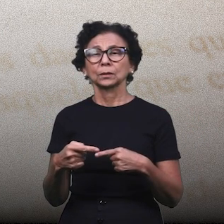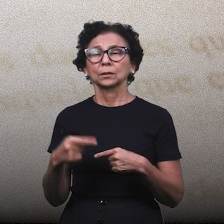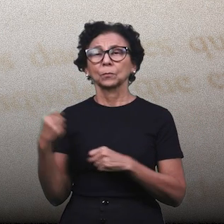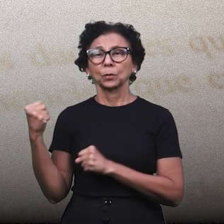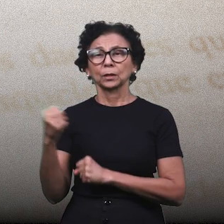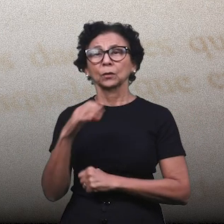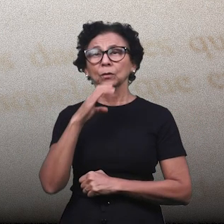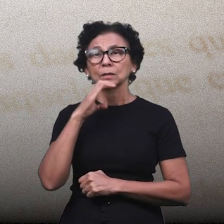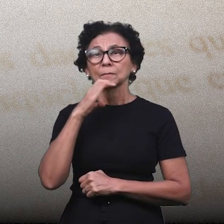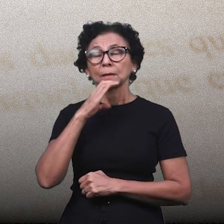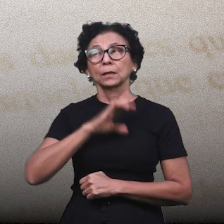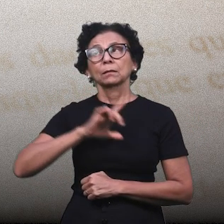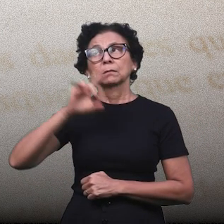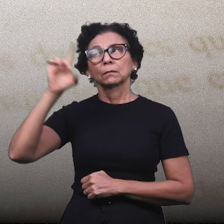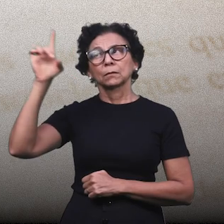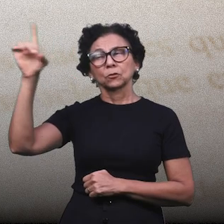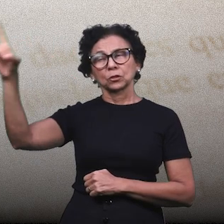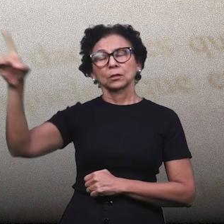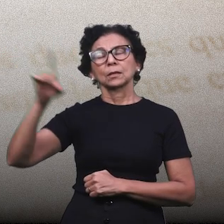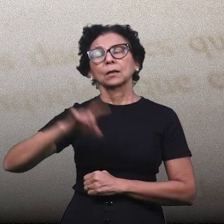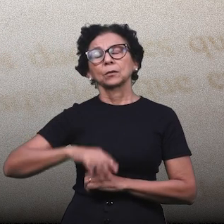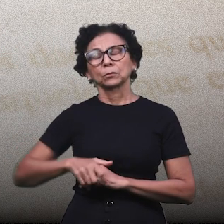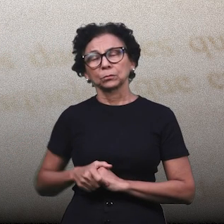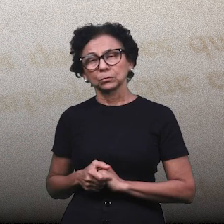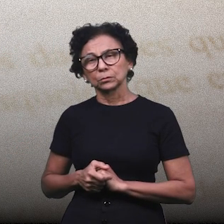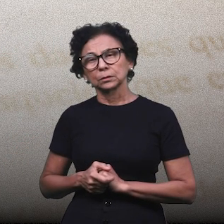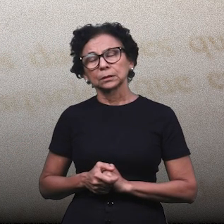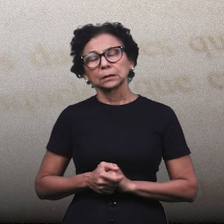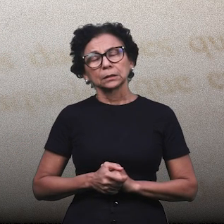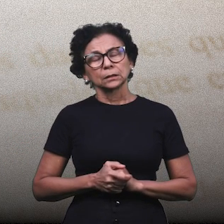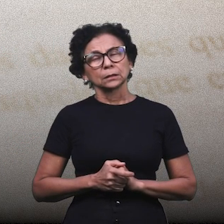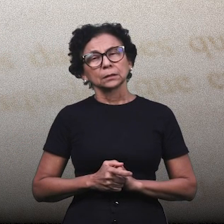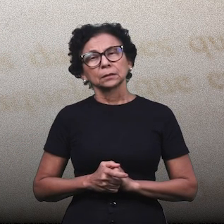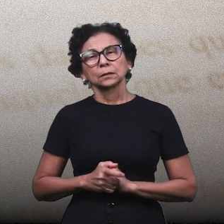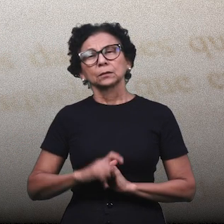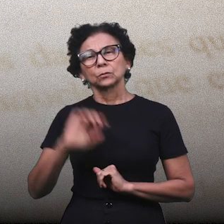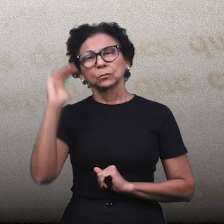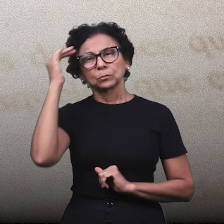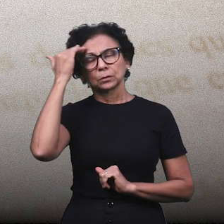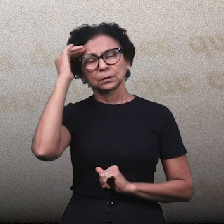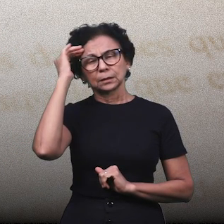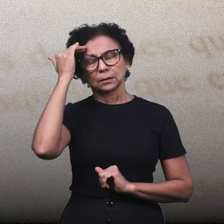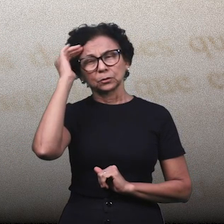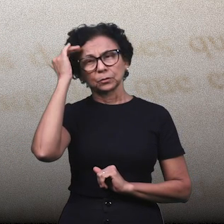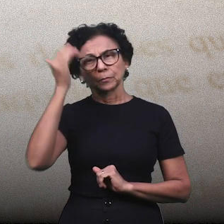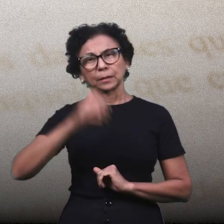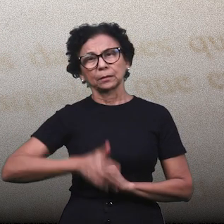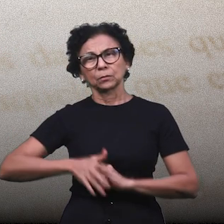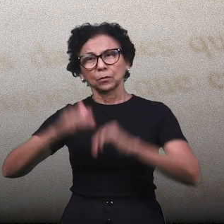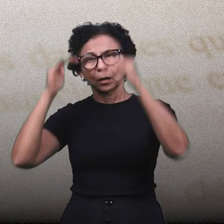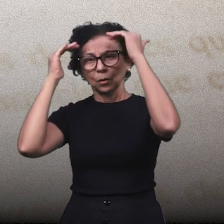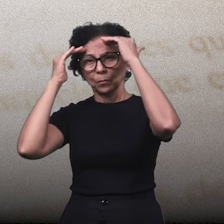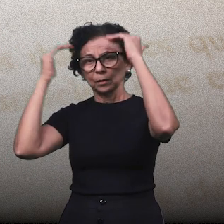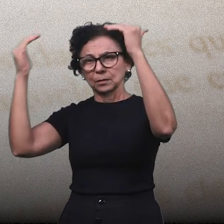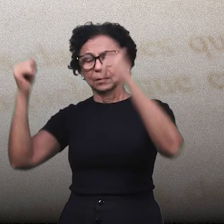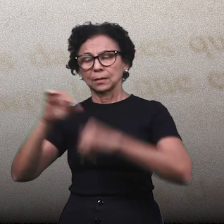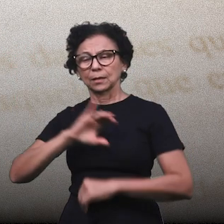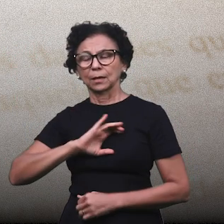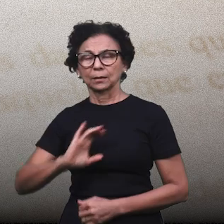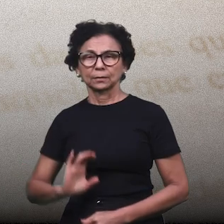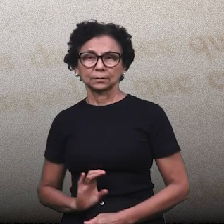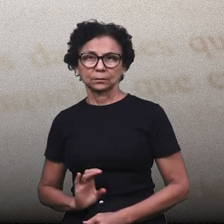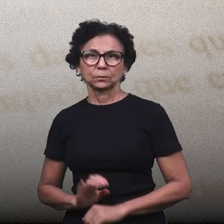Deus e levando cativo todo o entendimento à obediência de Cristo.